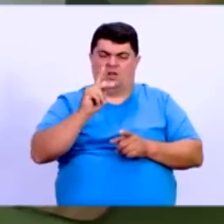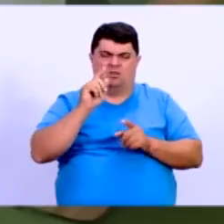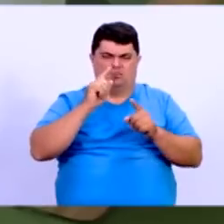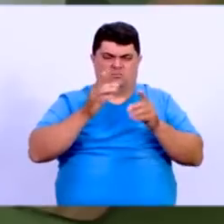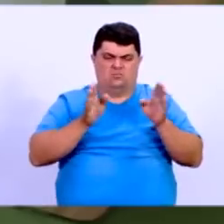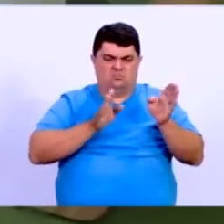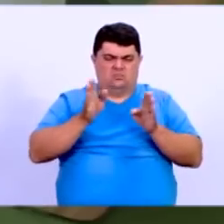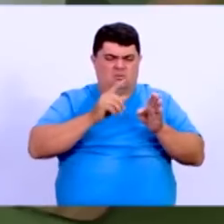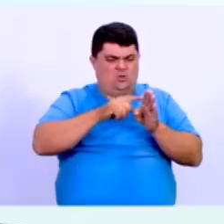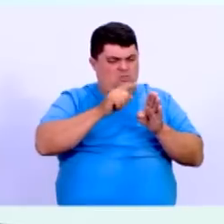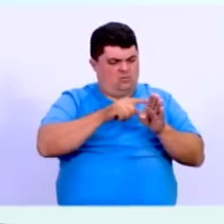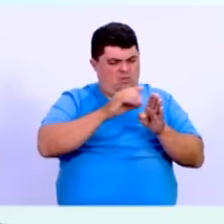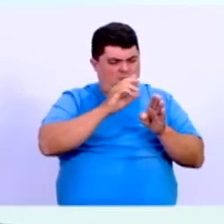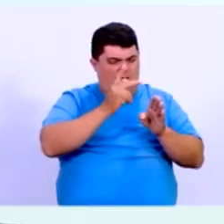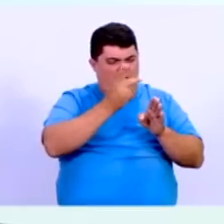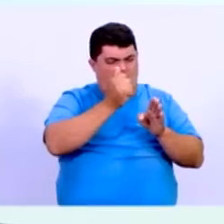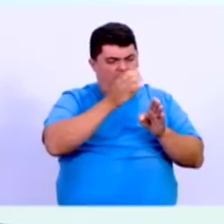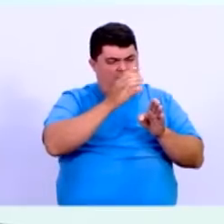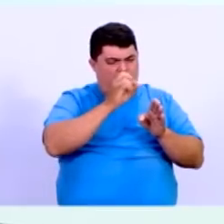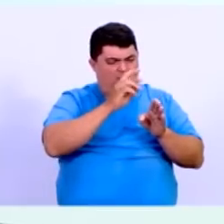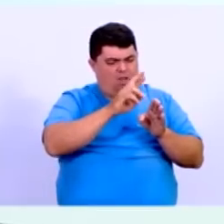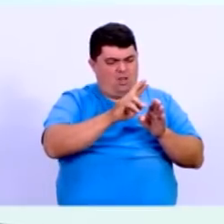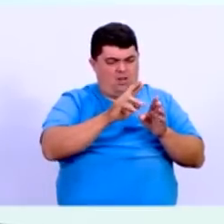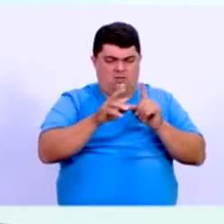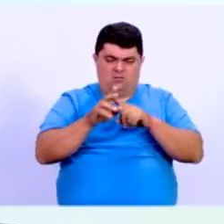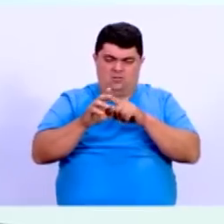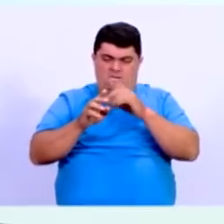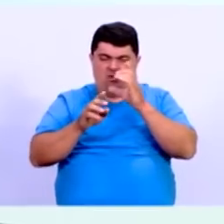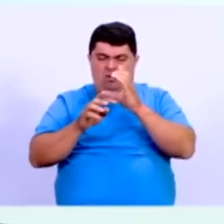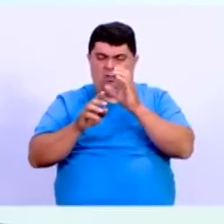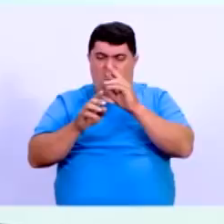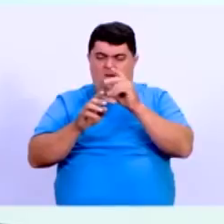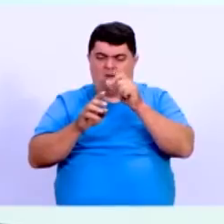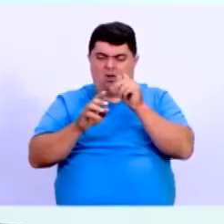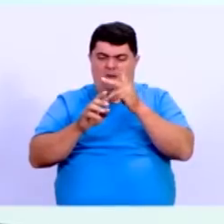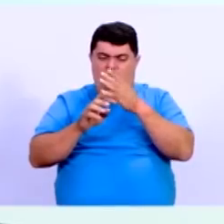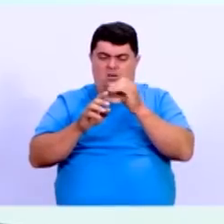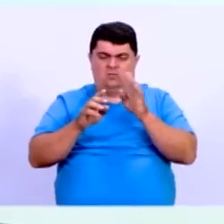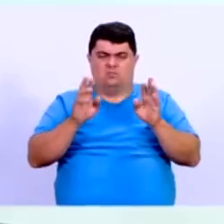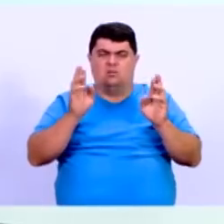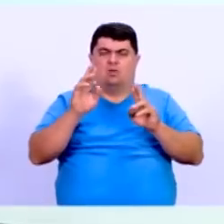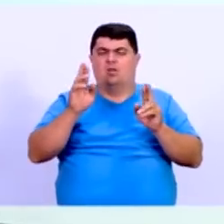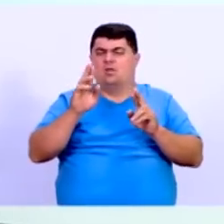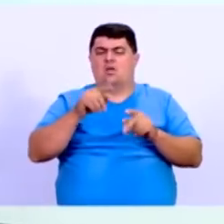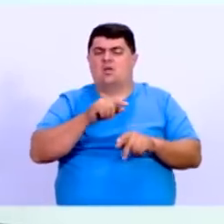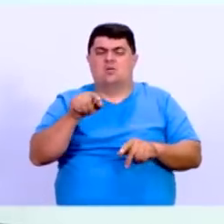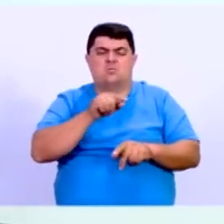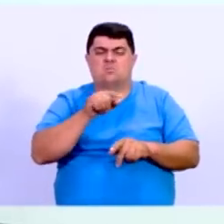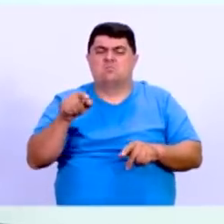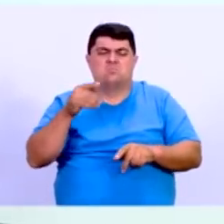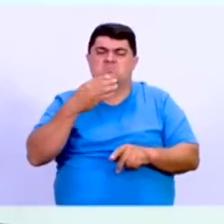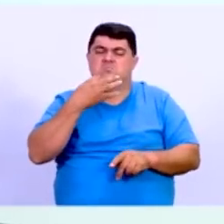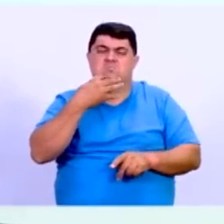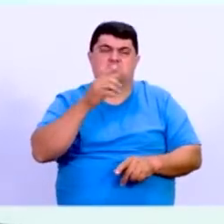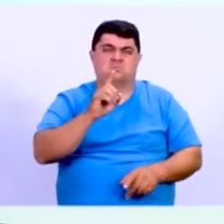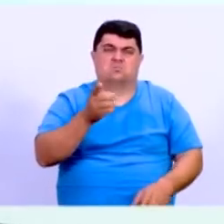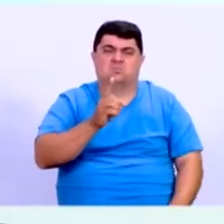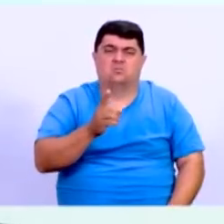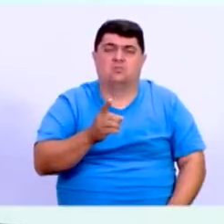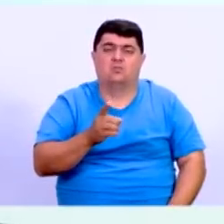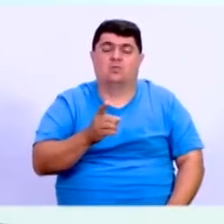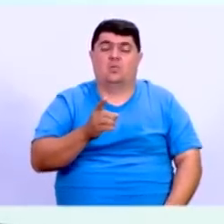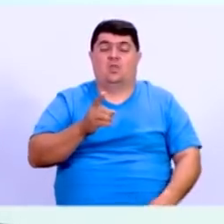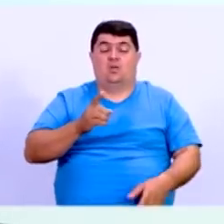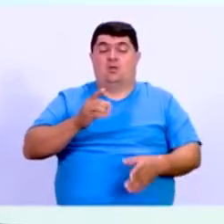pessoal. Cracker e hacker. Professor, quem são esses caras aí, professor? Geralmente eles estão ali pela internet, né? Então, o pessoal costuma